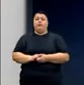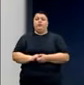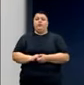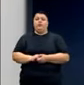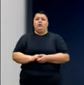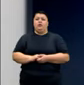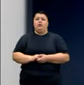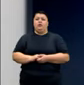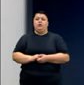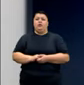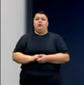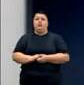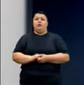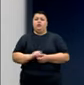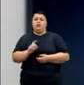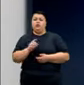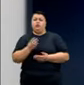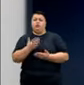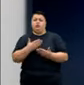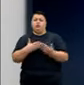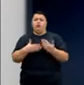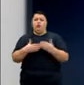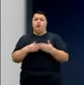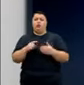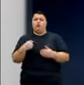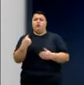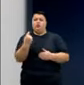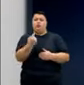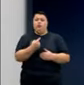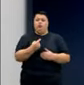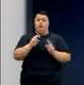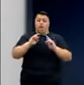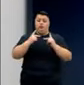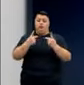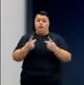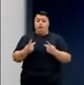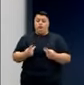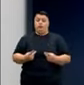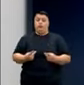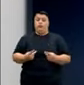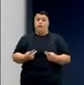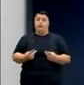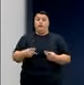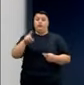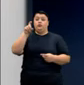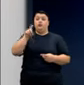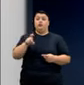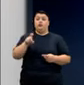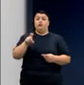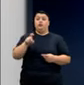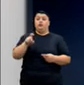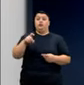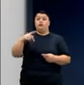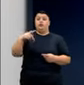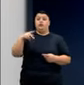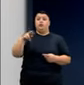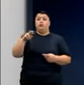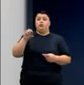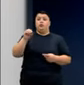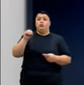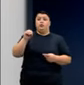Prof, nós somos protostômios ou deuterostômios, os seres humanos? Nós somos deuterostômios.